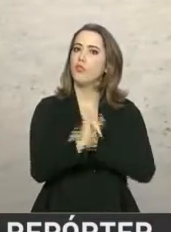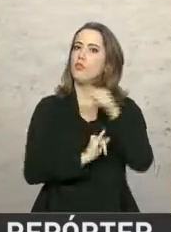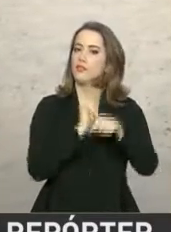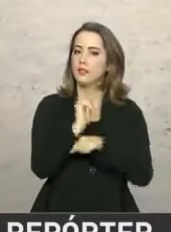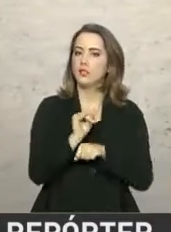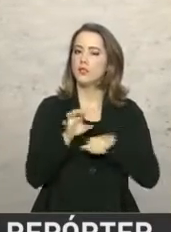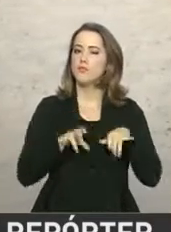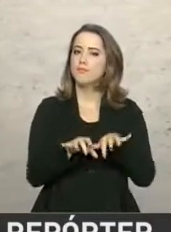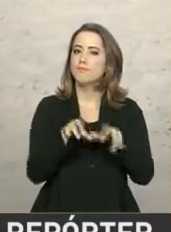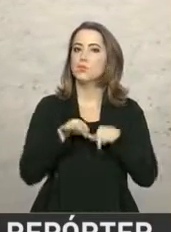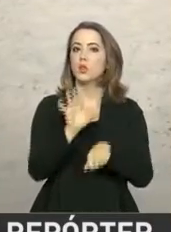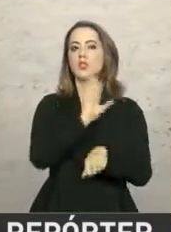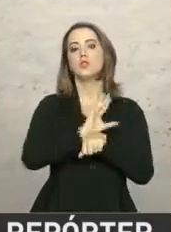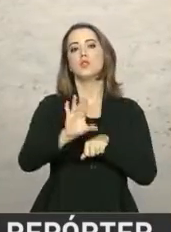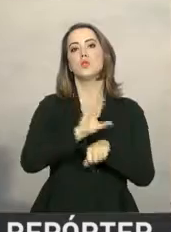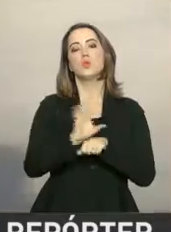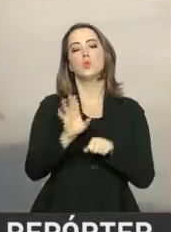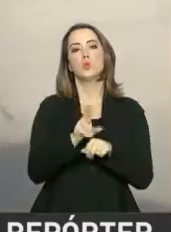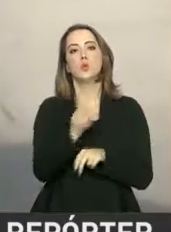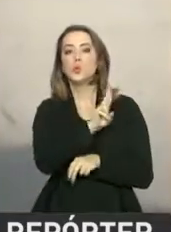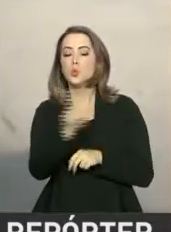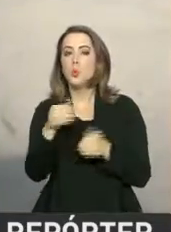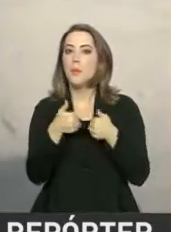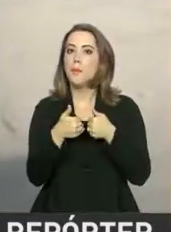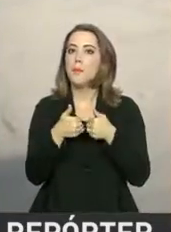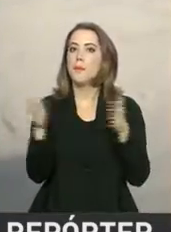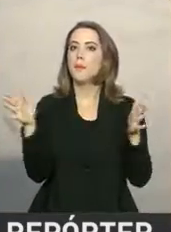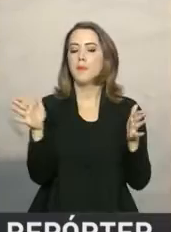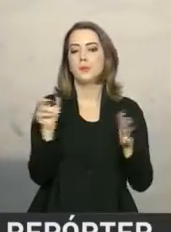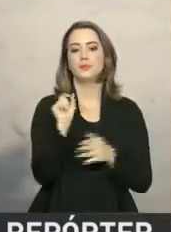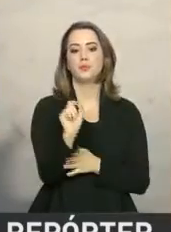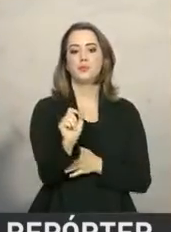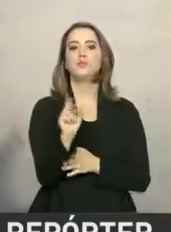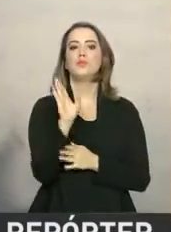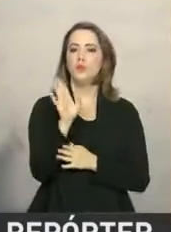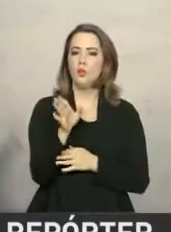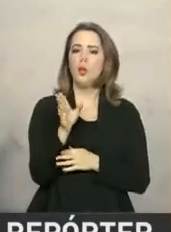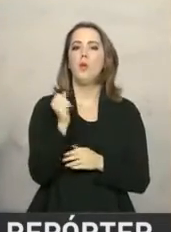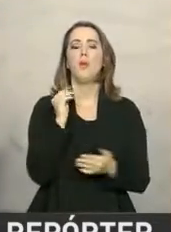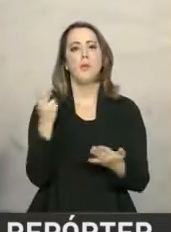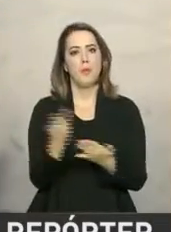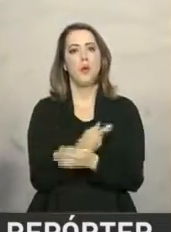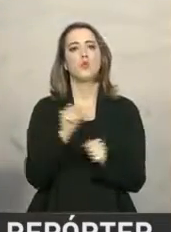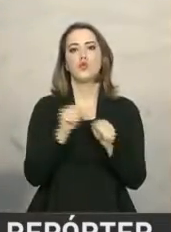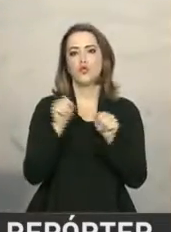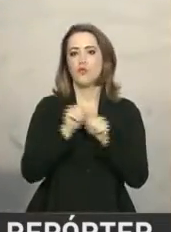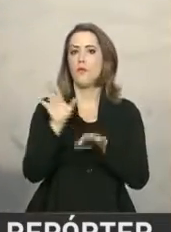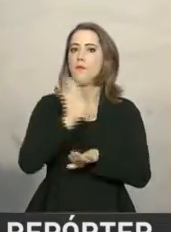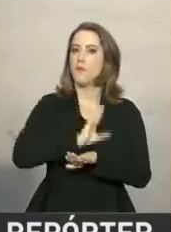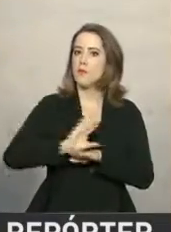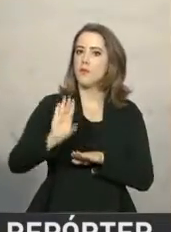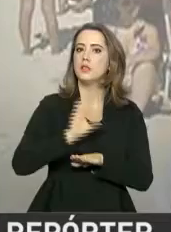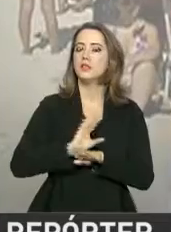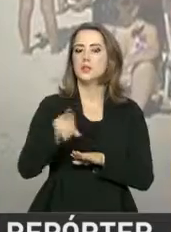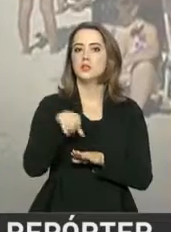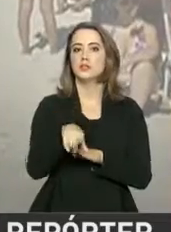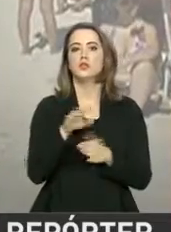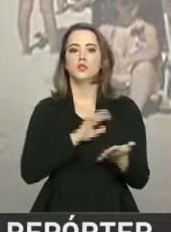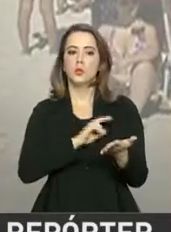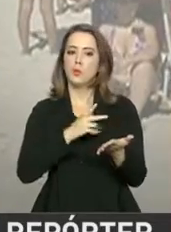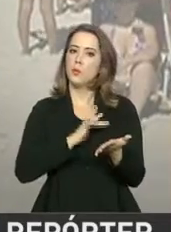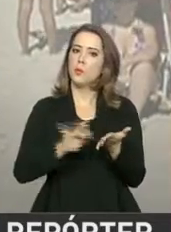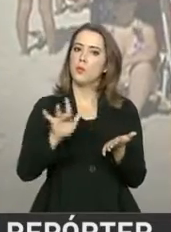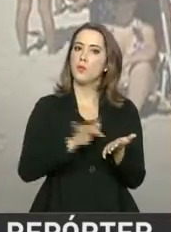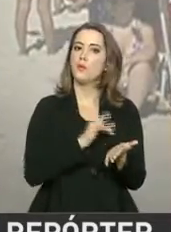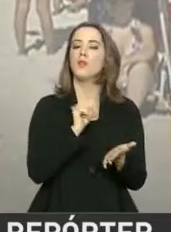do Turismo, Abraços Abertos. O curso pode ser acessado por computador, tablets e até celulares. Para quem